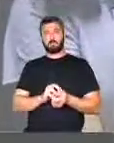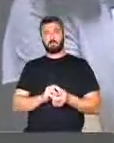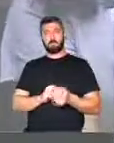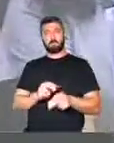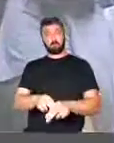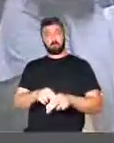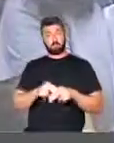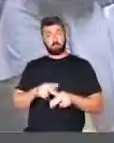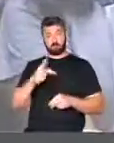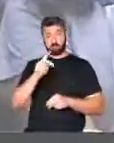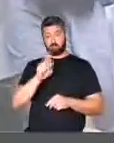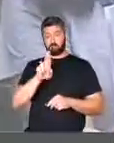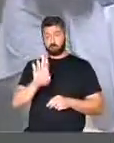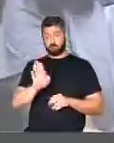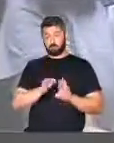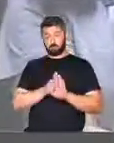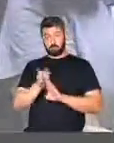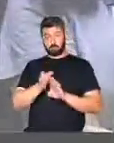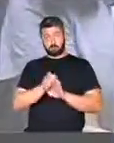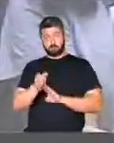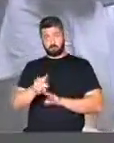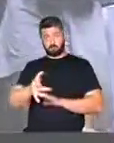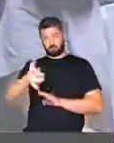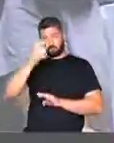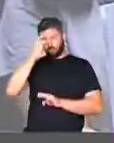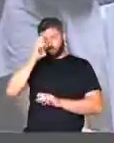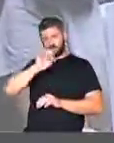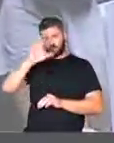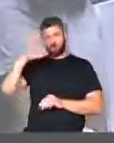Por isso o PRB, ele encaminha